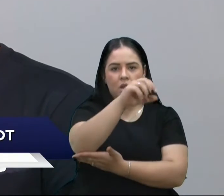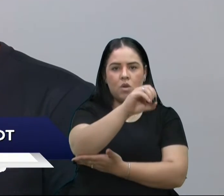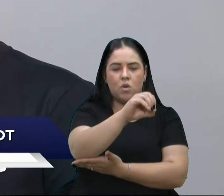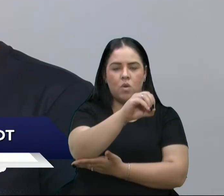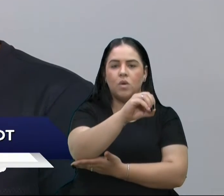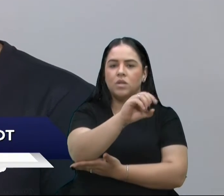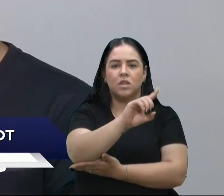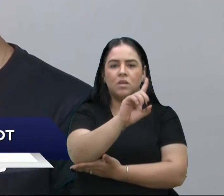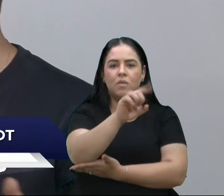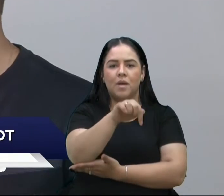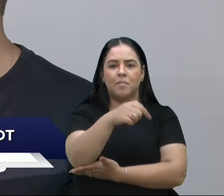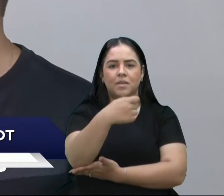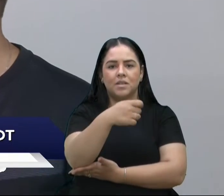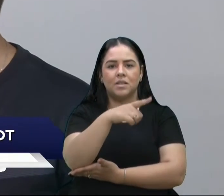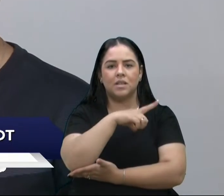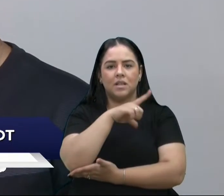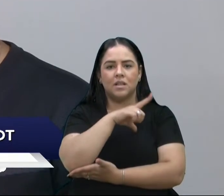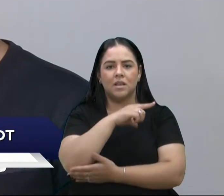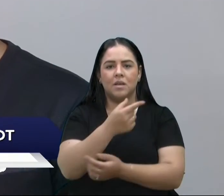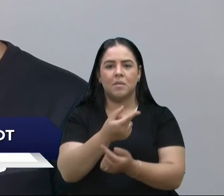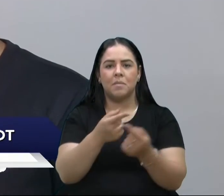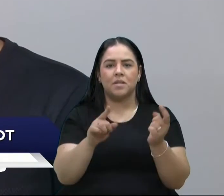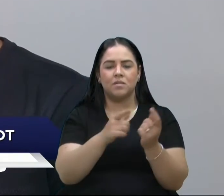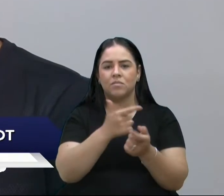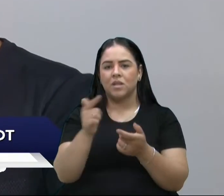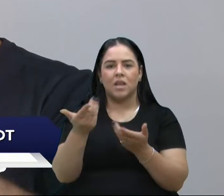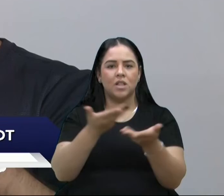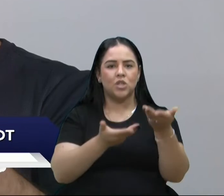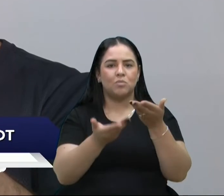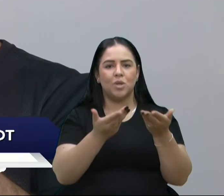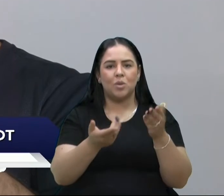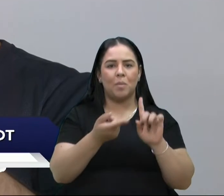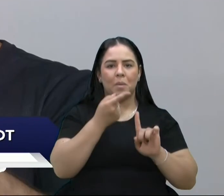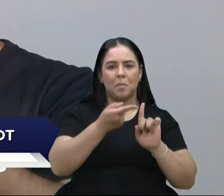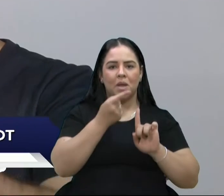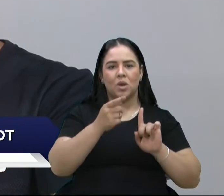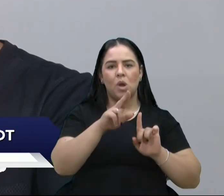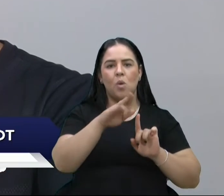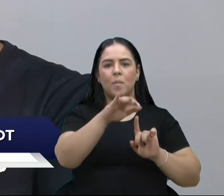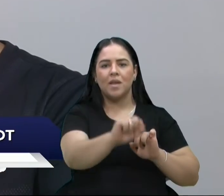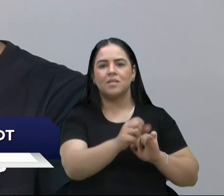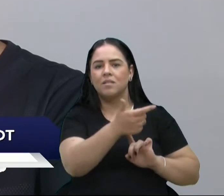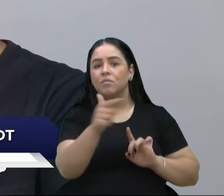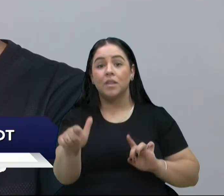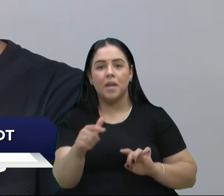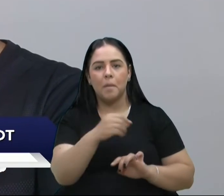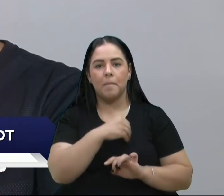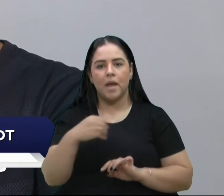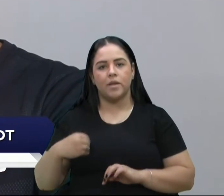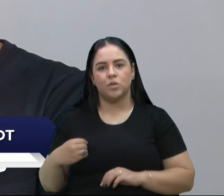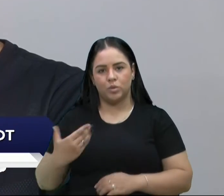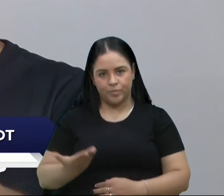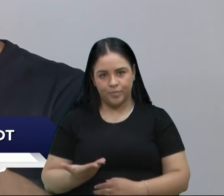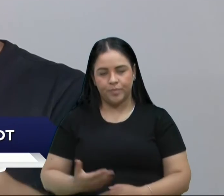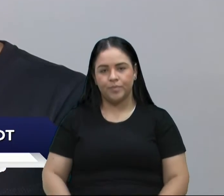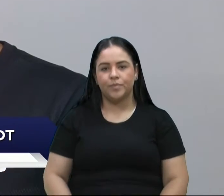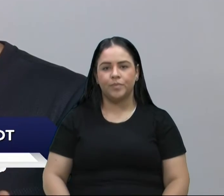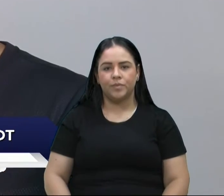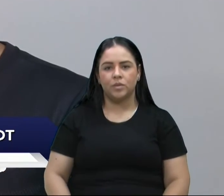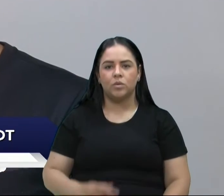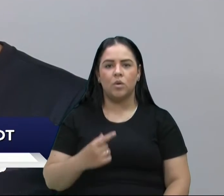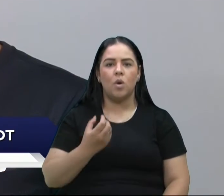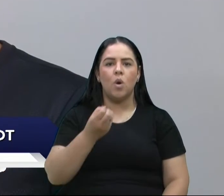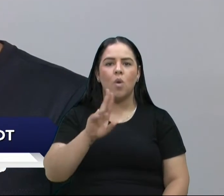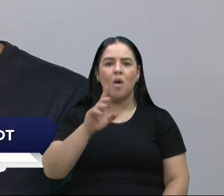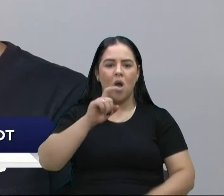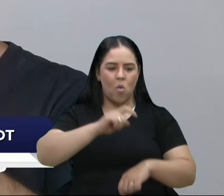atendimento, mas que não são respaldadas no atendimento primário, né, porque lá nas UBSs não tem os médicos. Né, ou a carga horária do